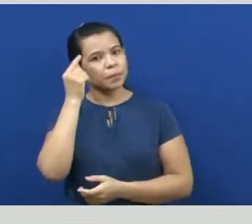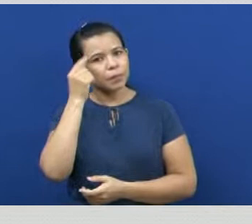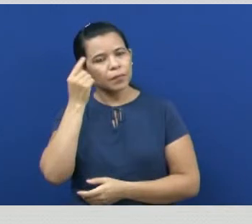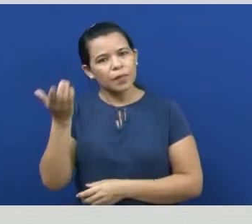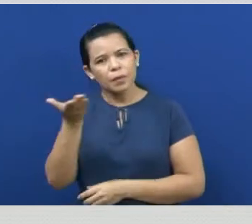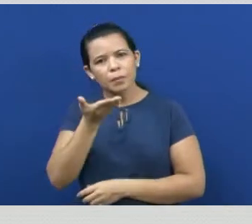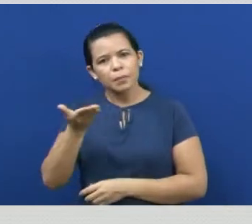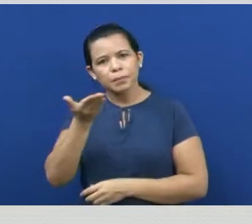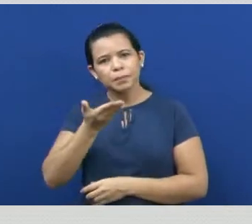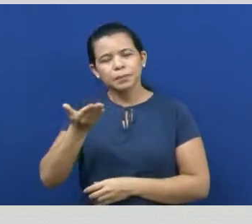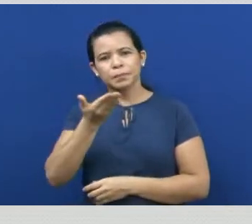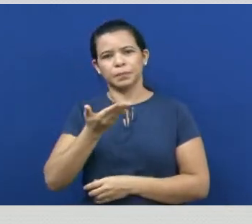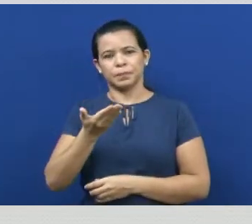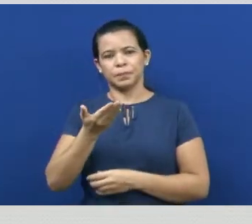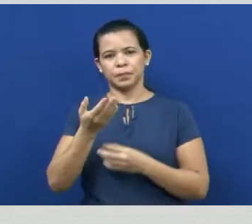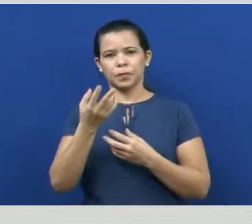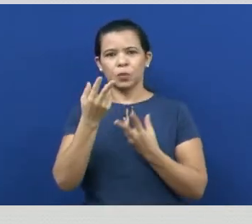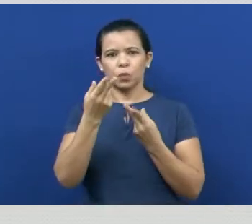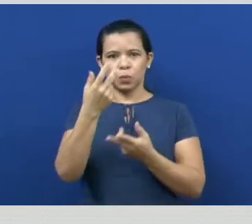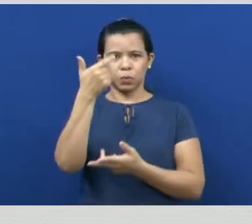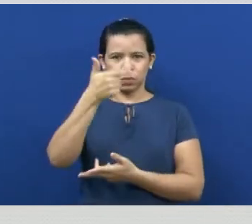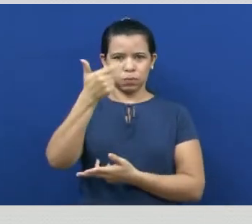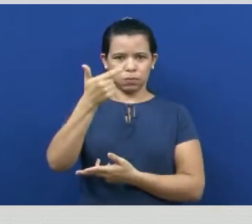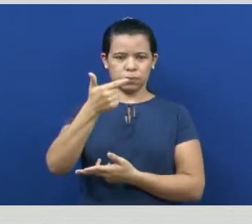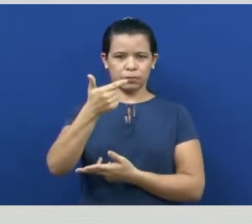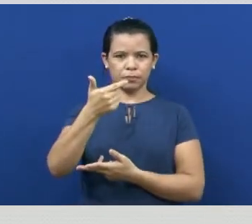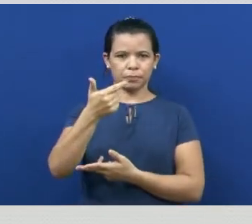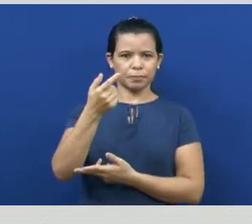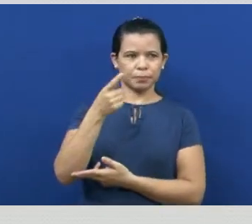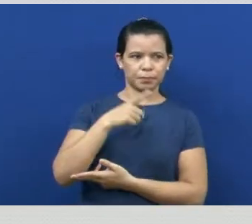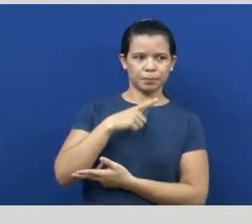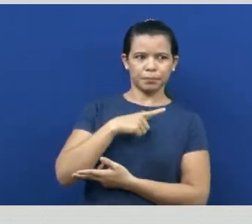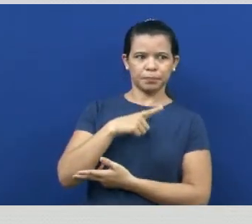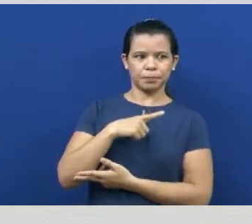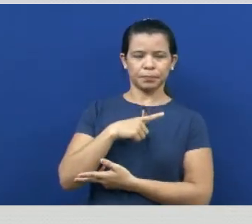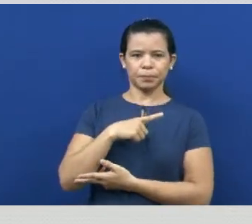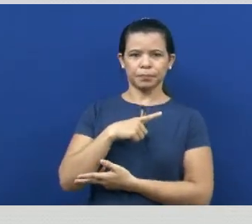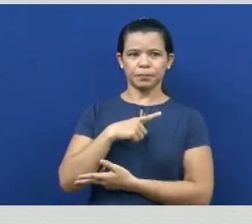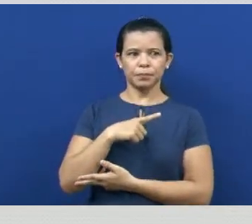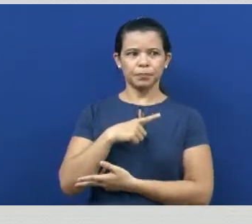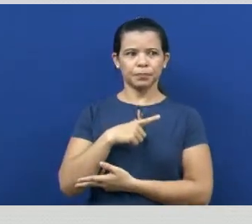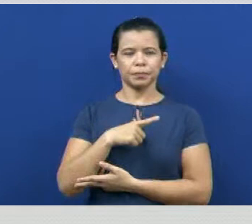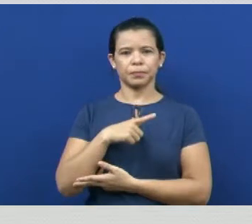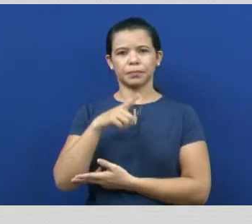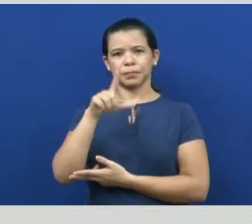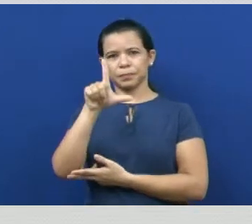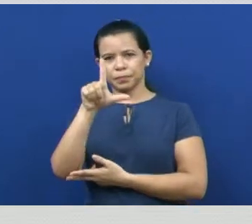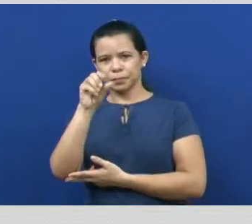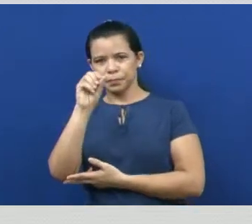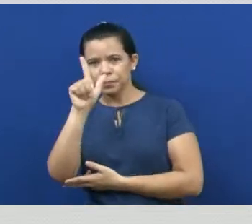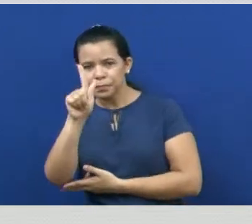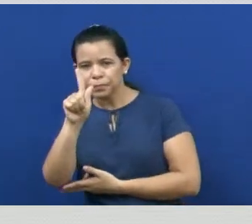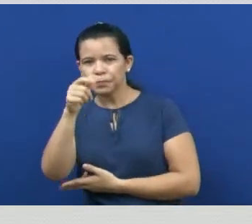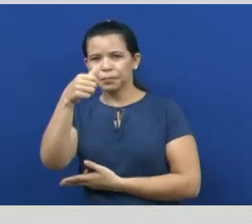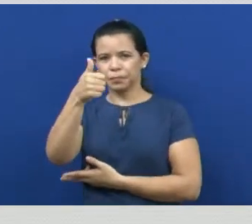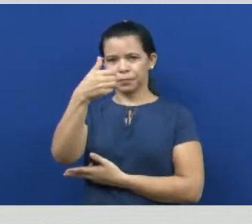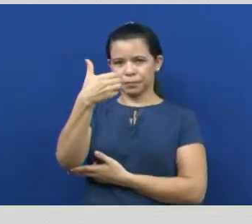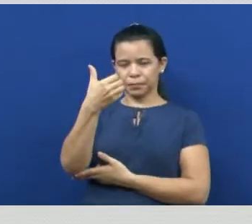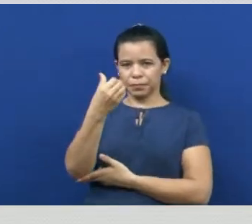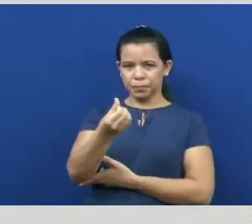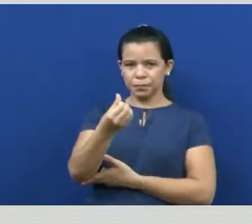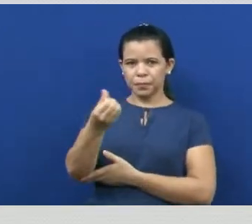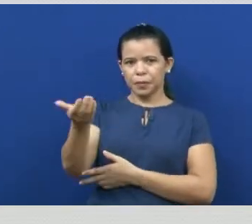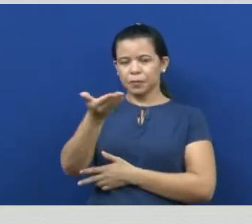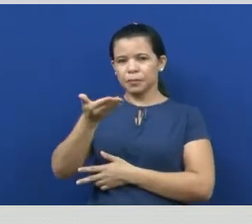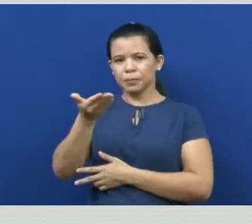a 2. Nós vamos ter o seguinte, log de 16 na base 2 é igual